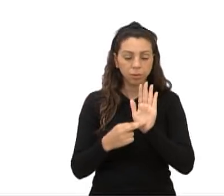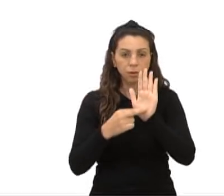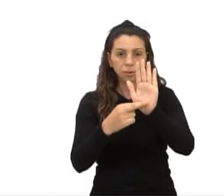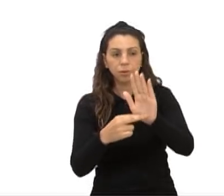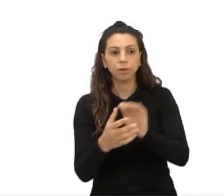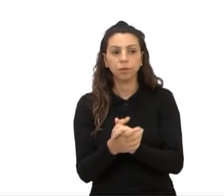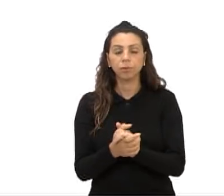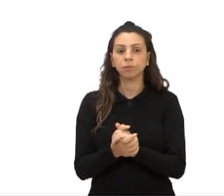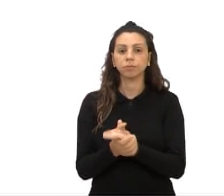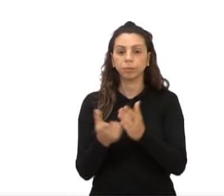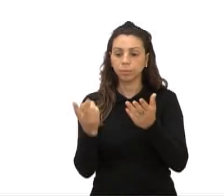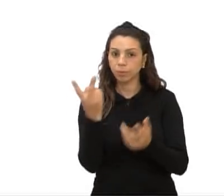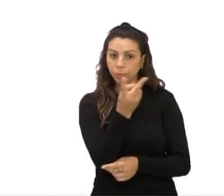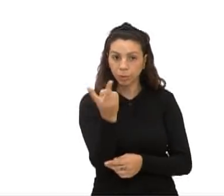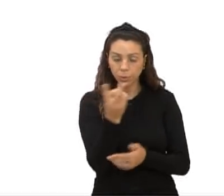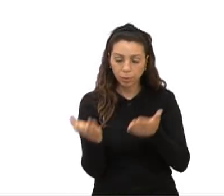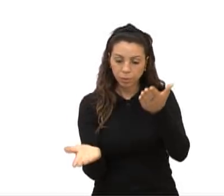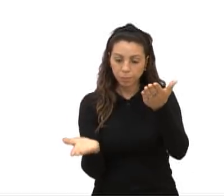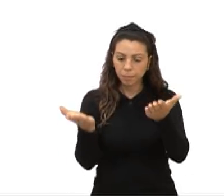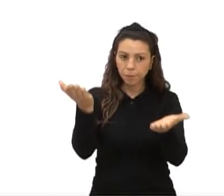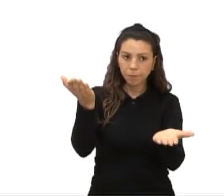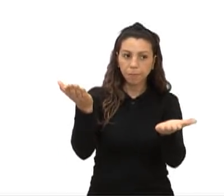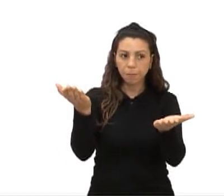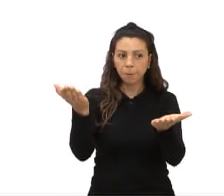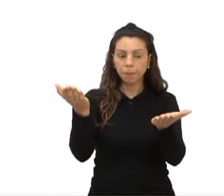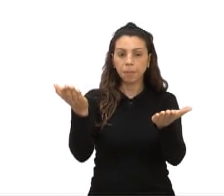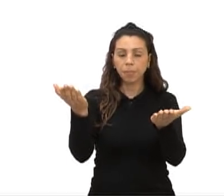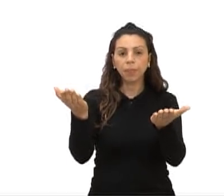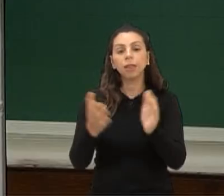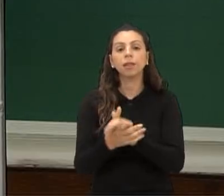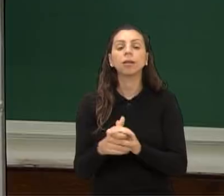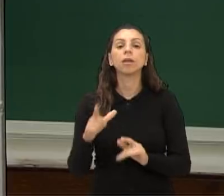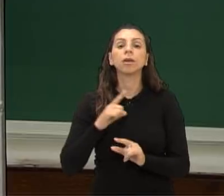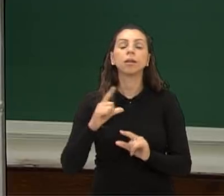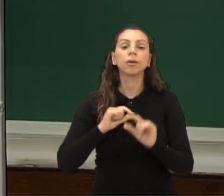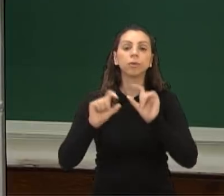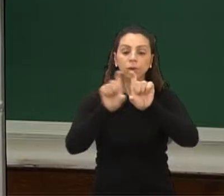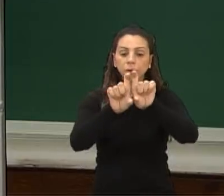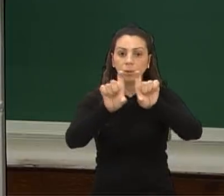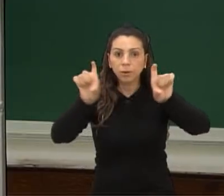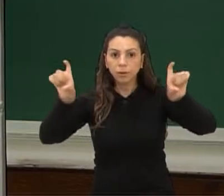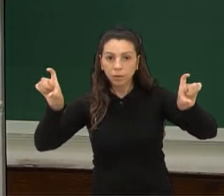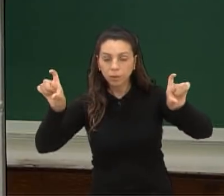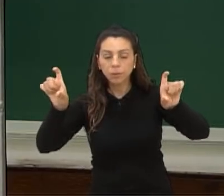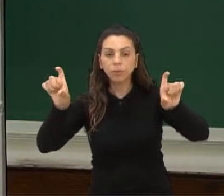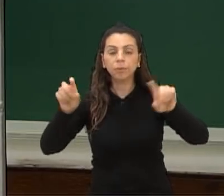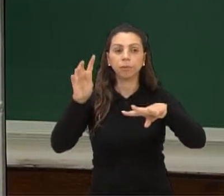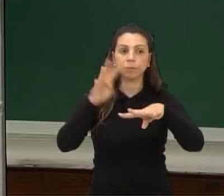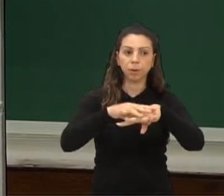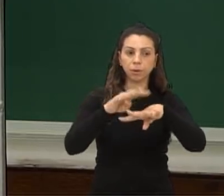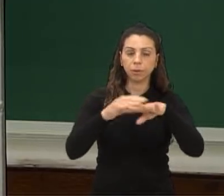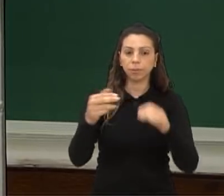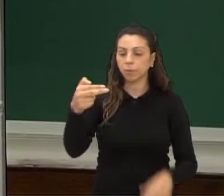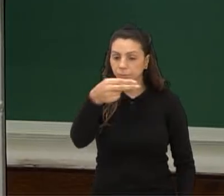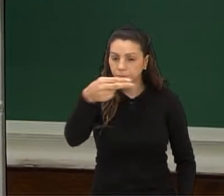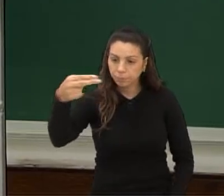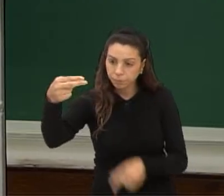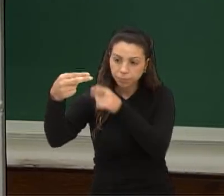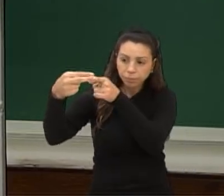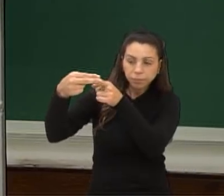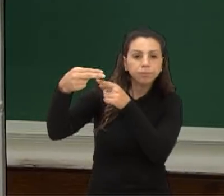por dois membros. Cada membro desse é uma expressão matemática. E quando eu tenho esse sinal de igual